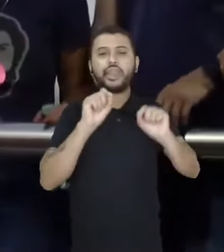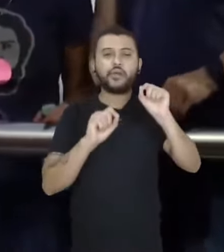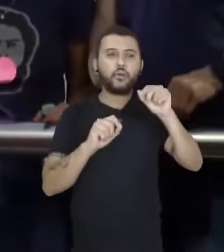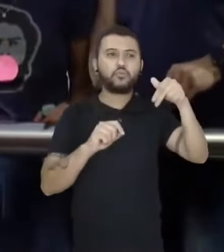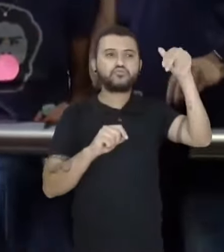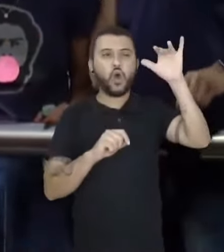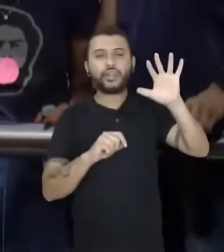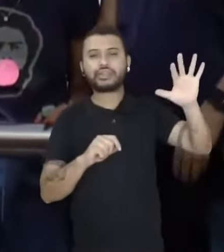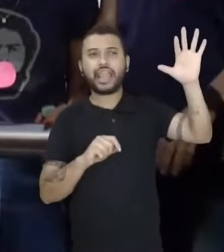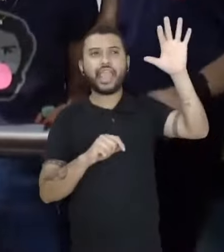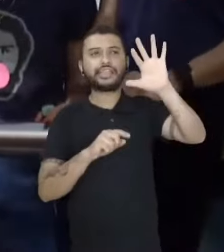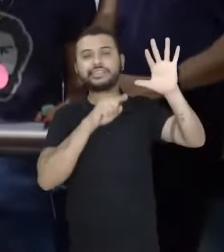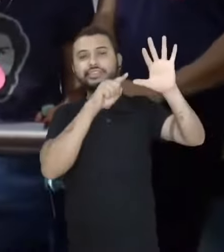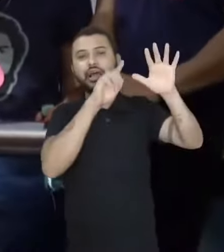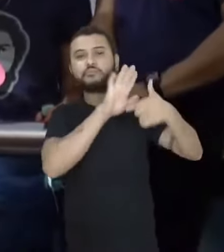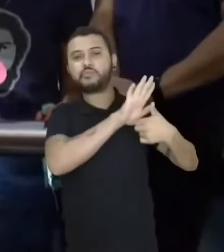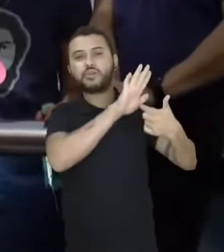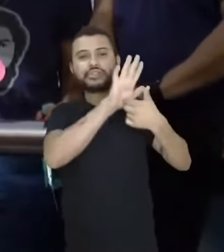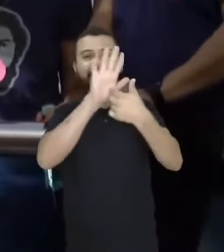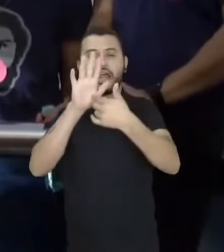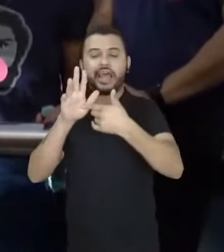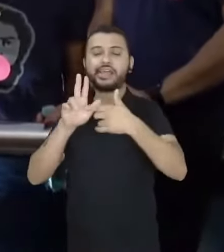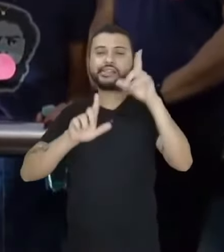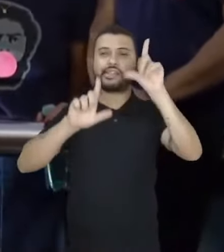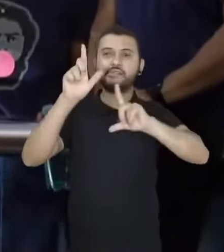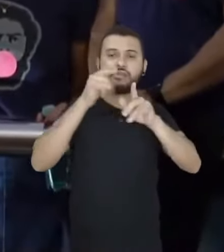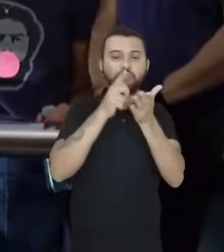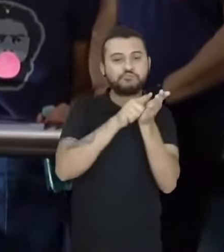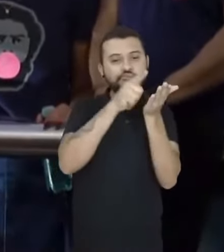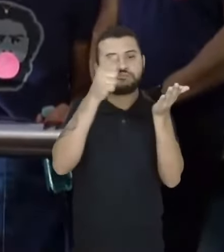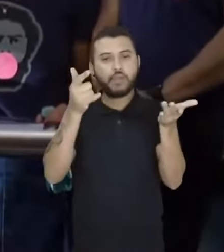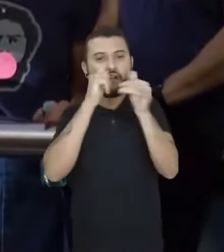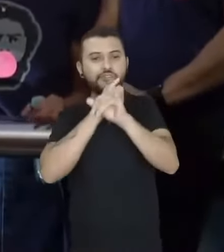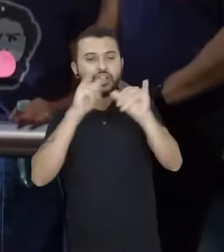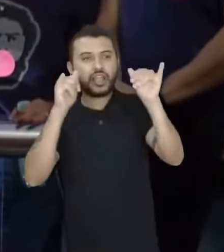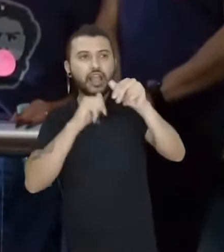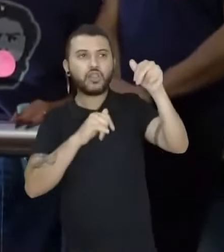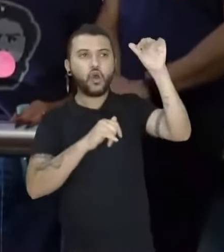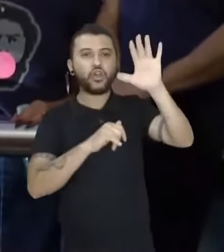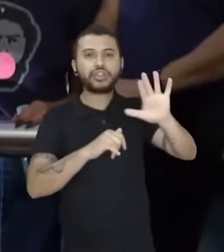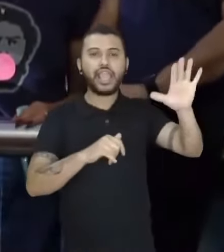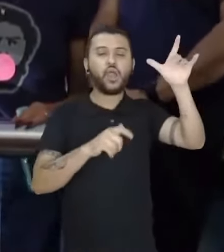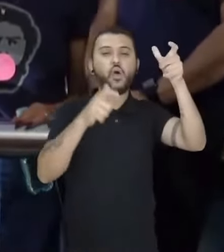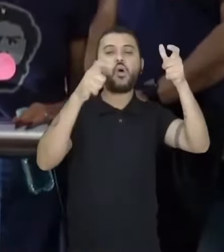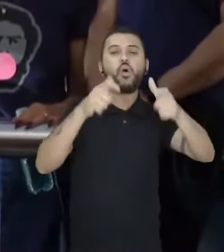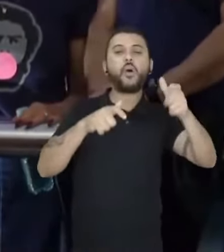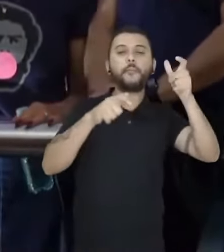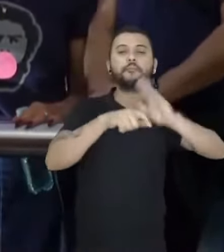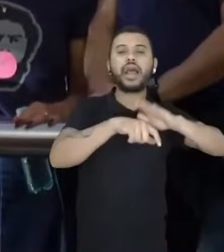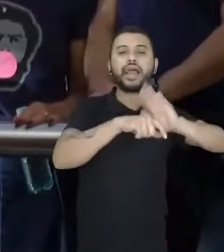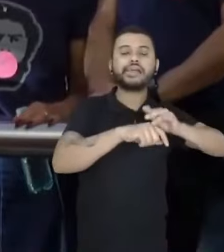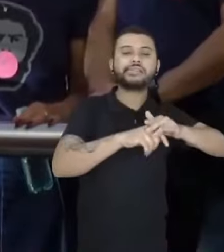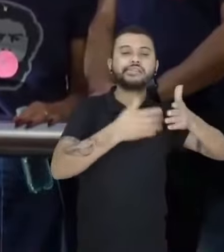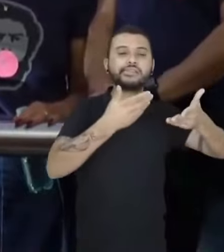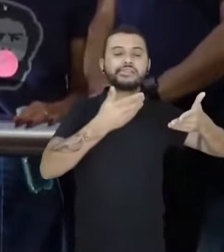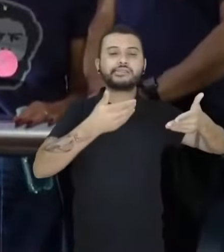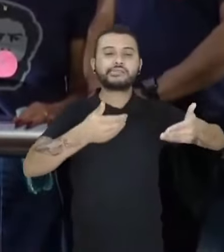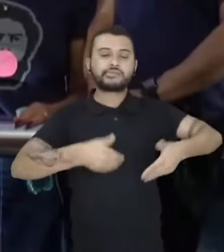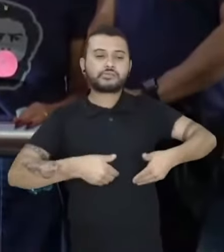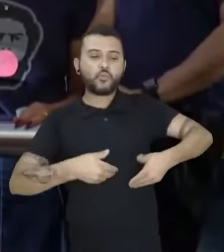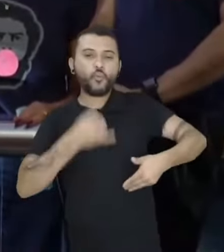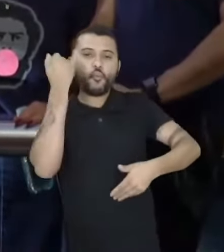do Nordeste aparecer nas páginas de jornais como a região que tinha mais criança